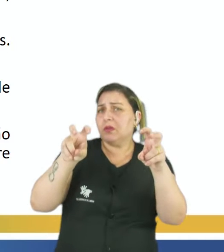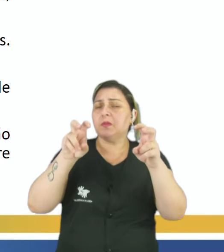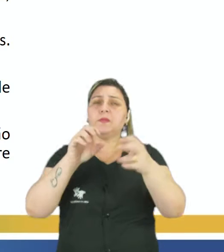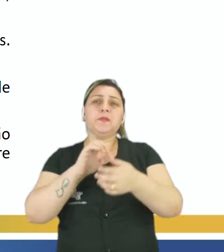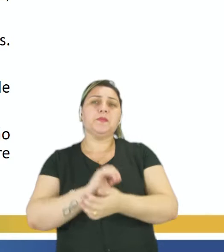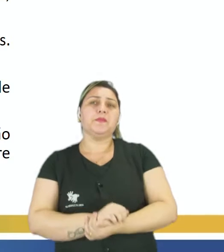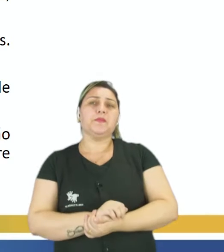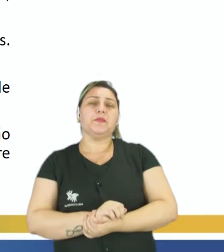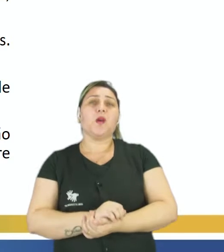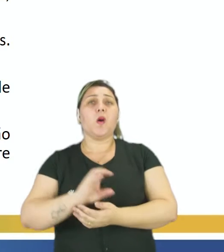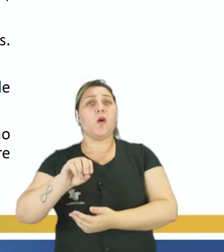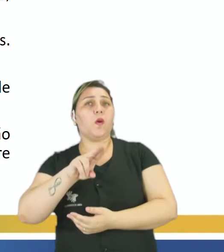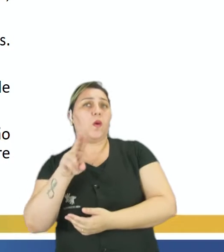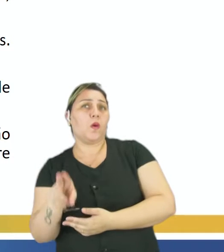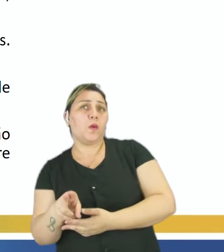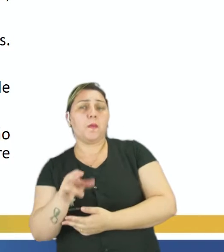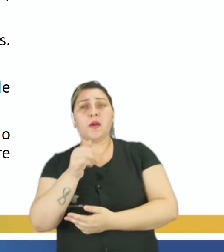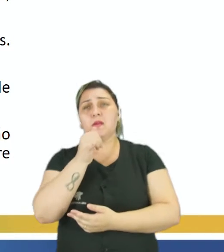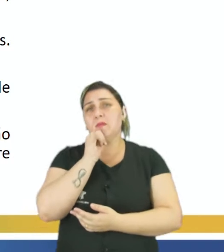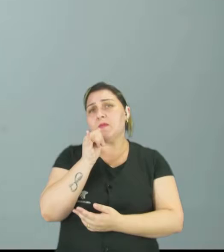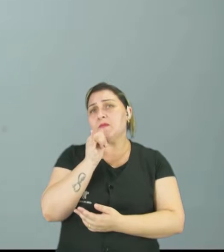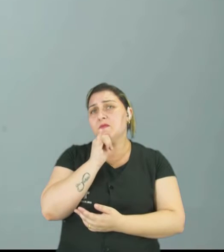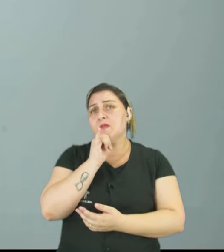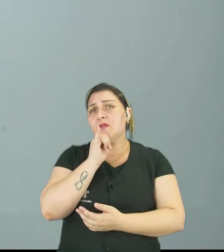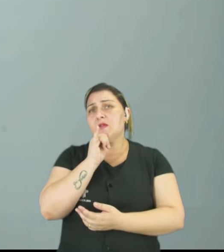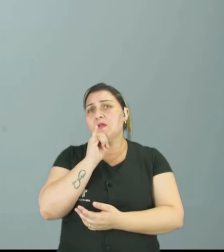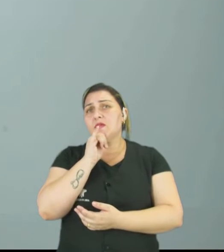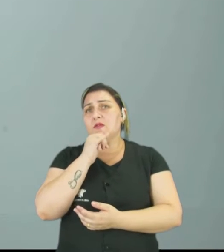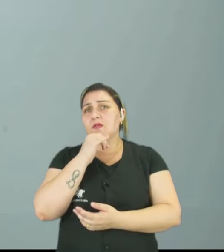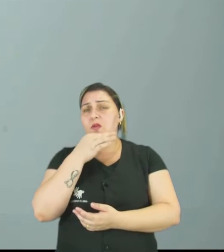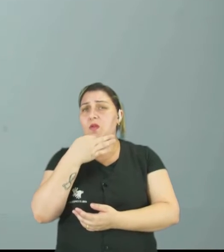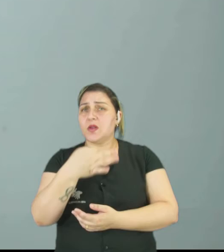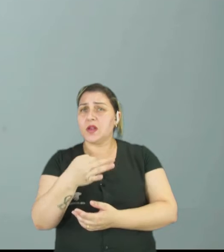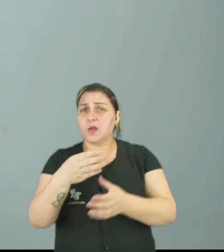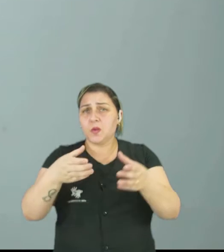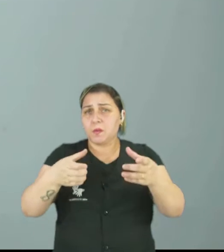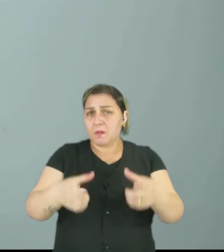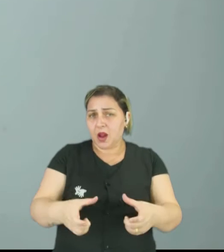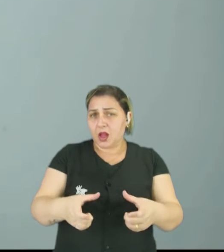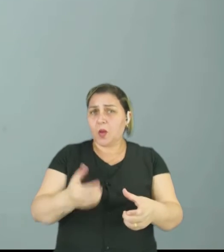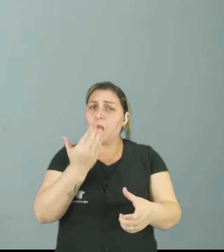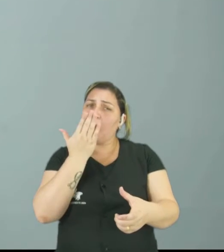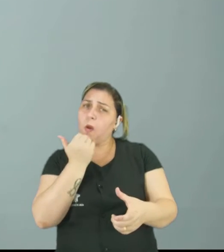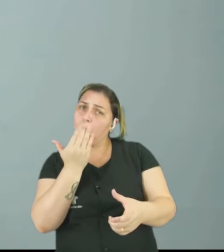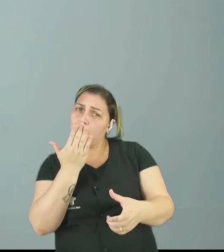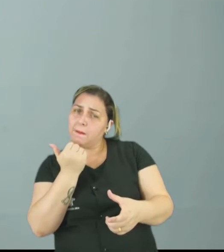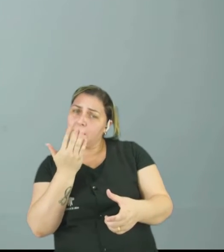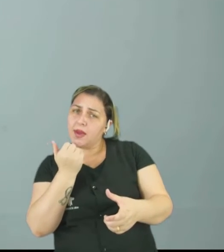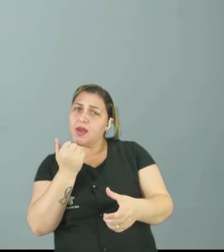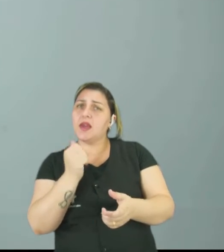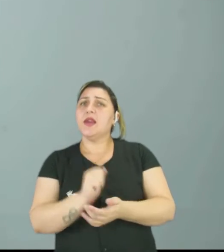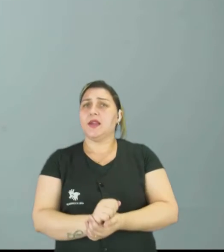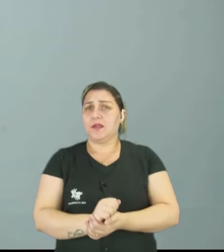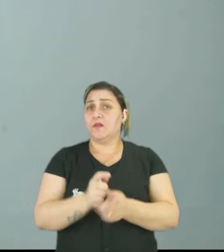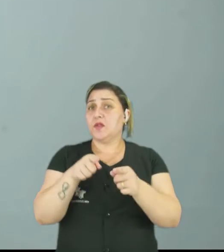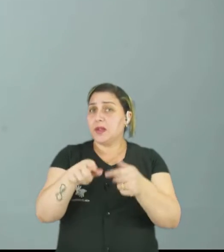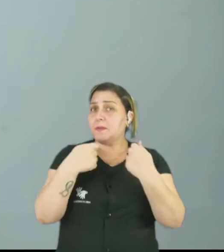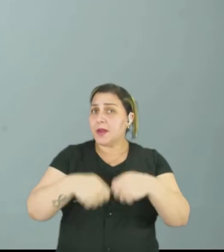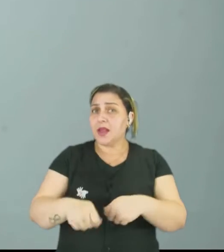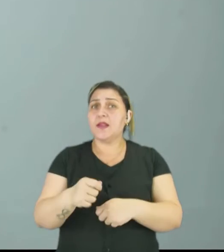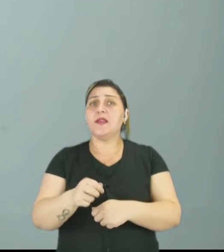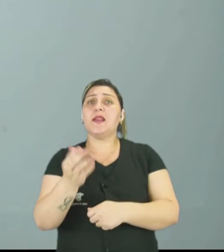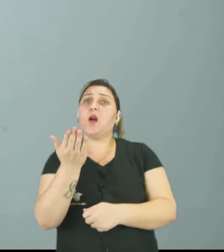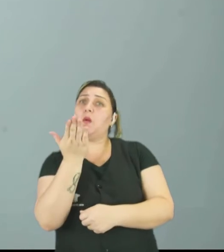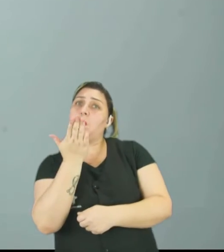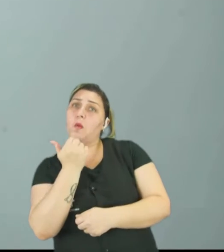tá? Ou, se você, por exemplo, for fazer uma crítica de um prato, aí, de verdade, a palavra consumir vai ser literalmente, né?